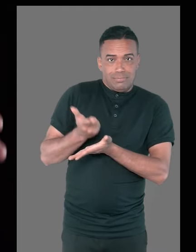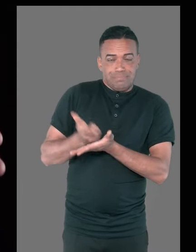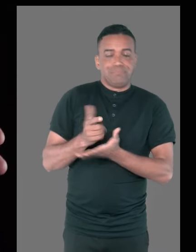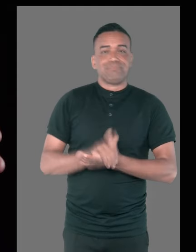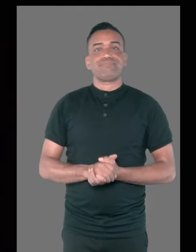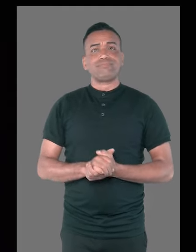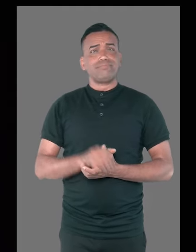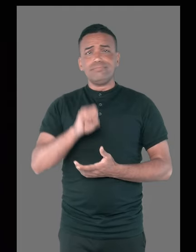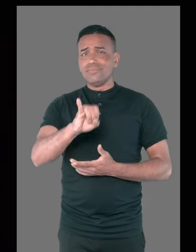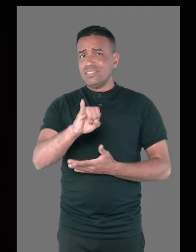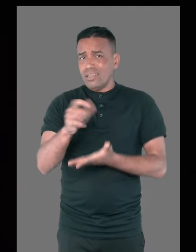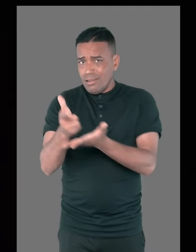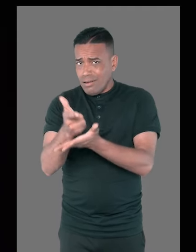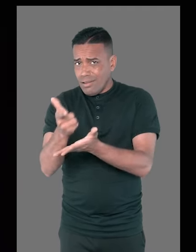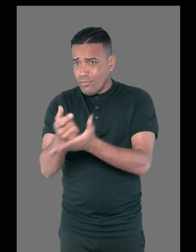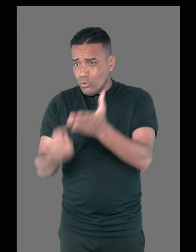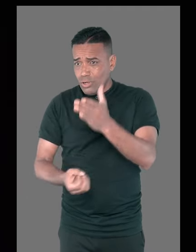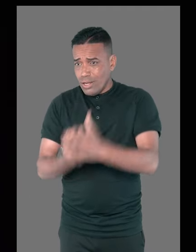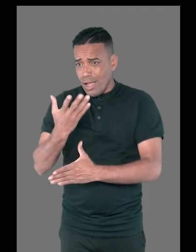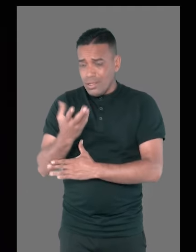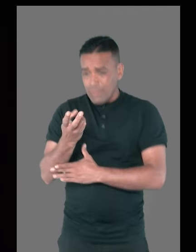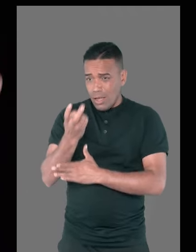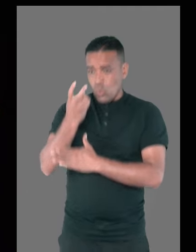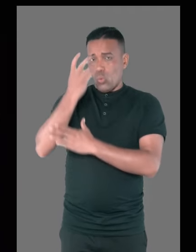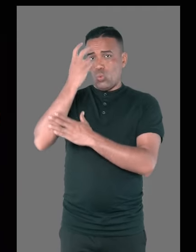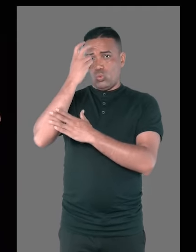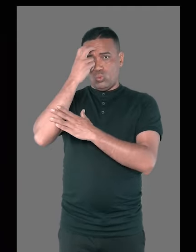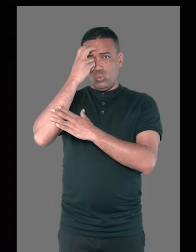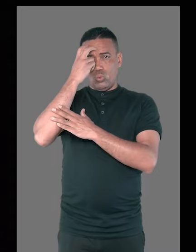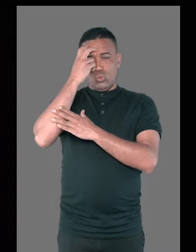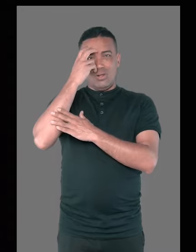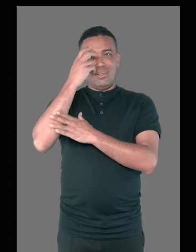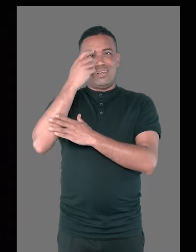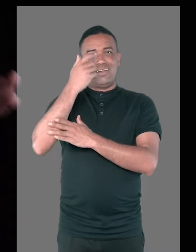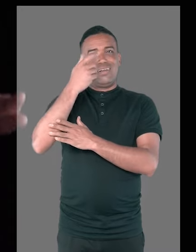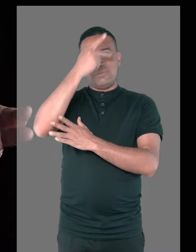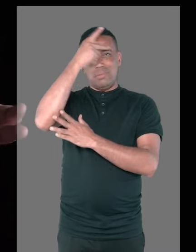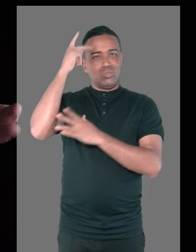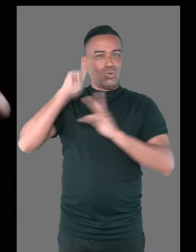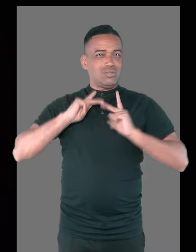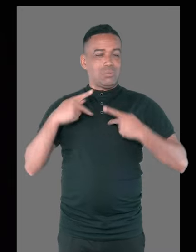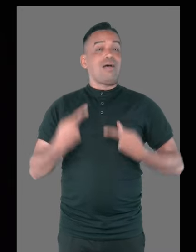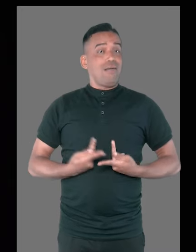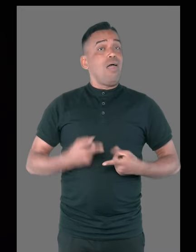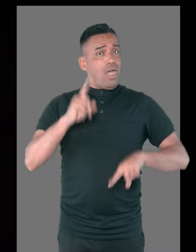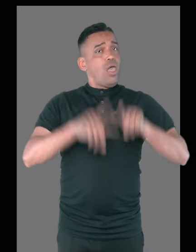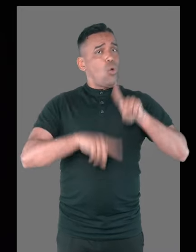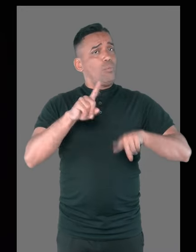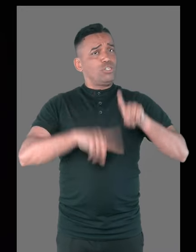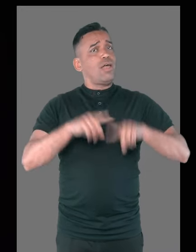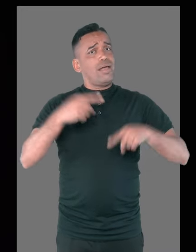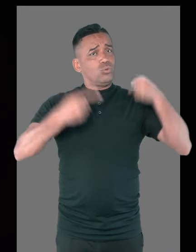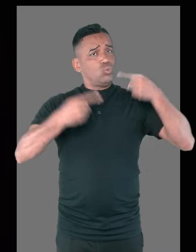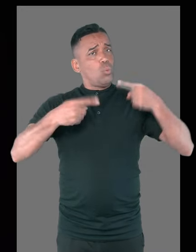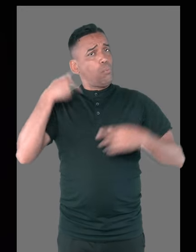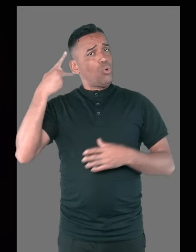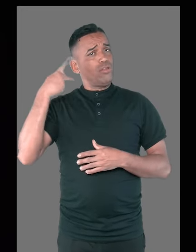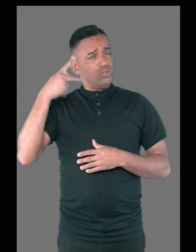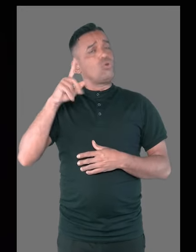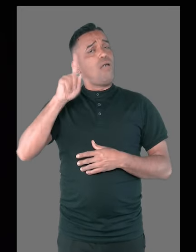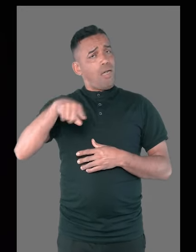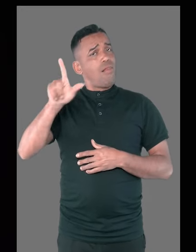se esse objeto foi criado pela cultura humana e existe, ele é um objeto político. A literatura é naturalmente